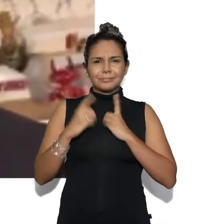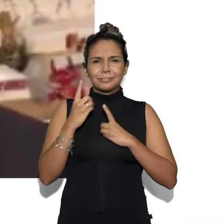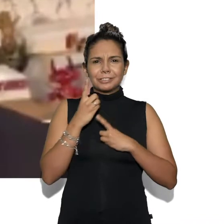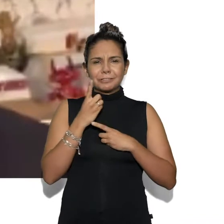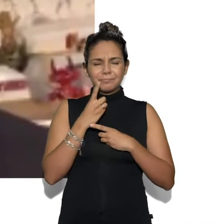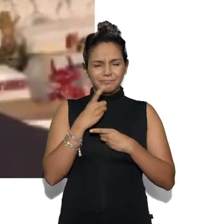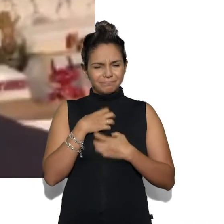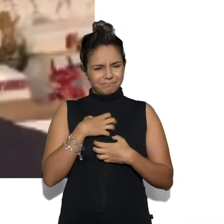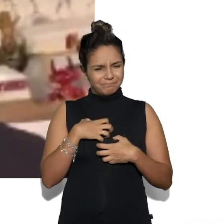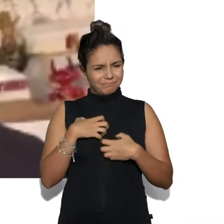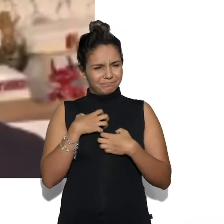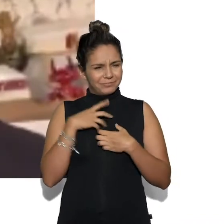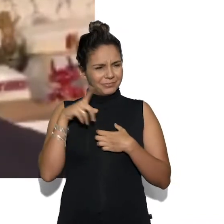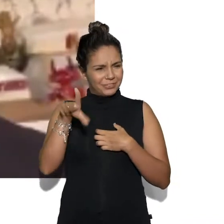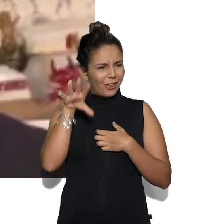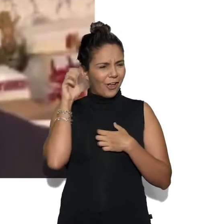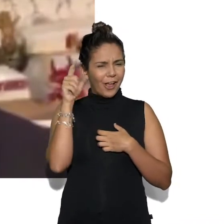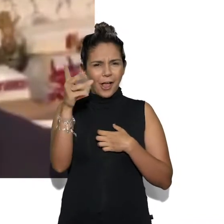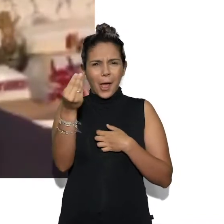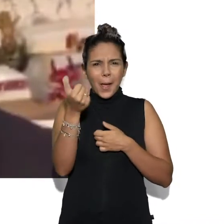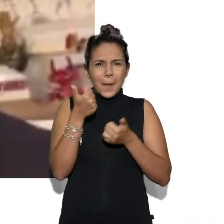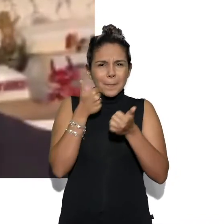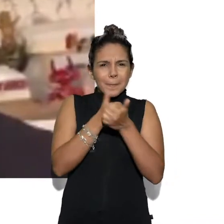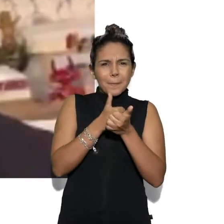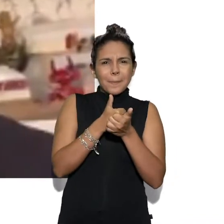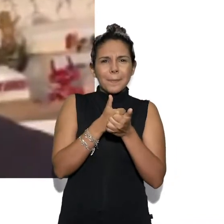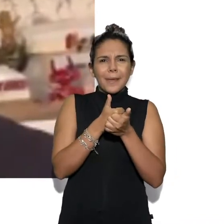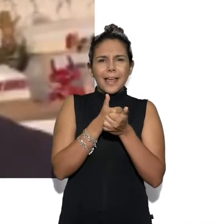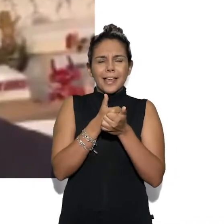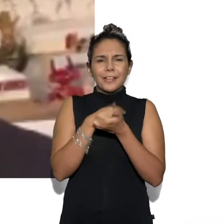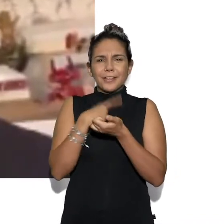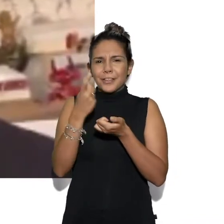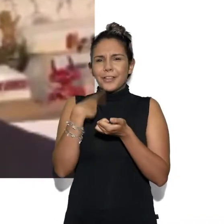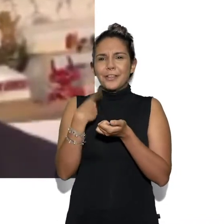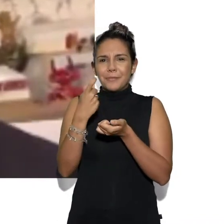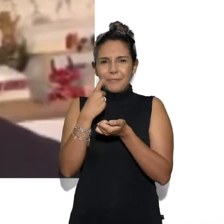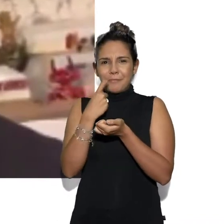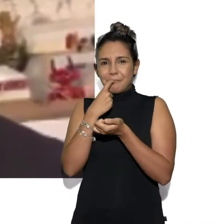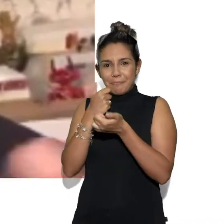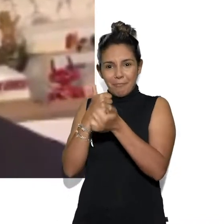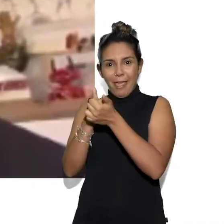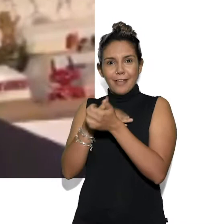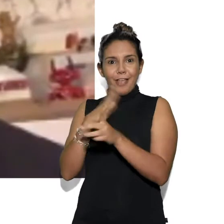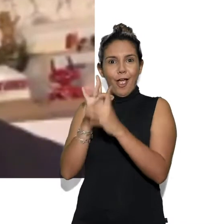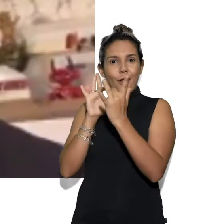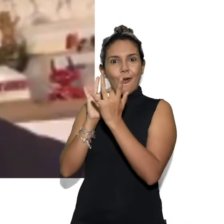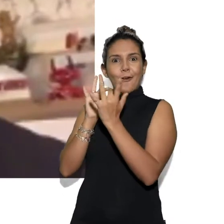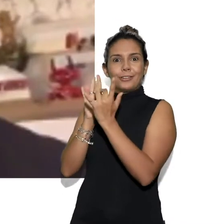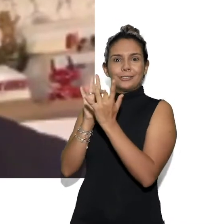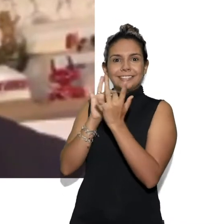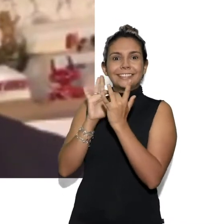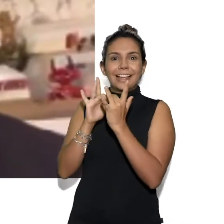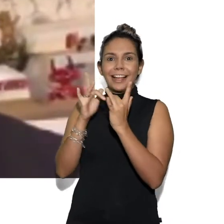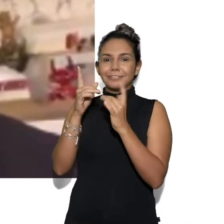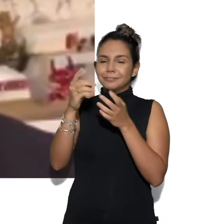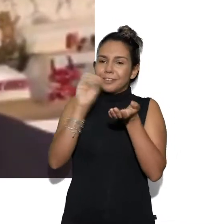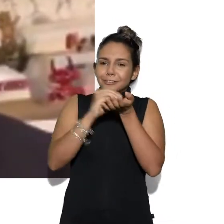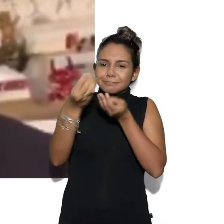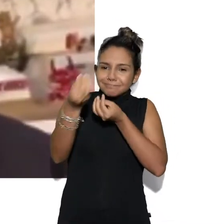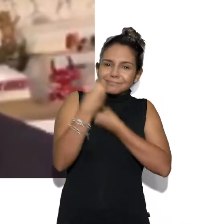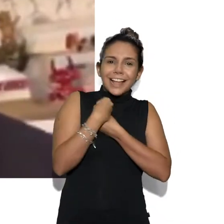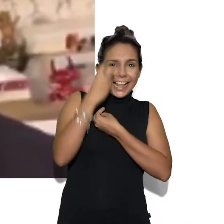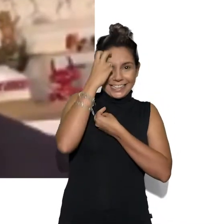como assim, Sérgio, eu estive tão perto dele, porque não há um contágio para isso,